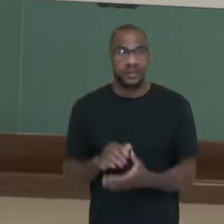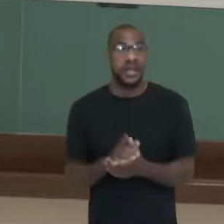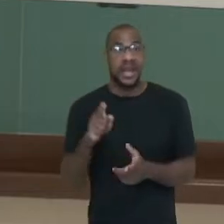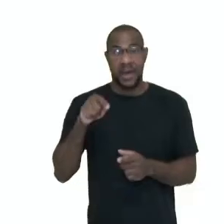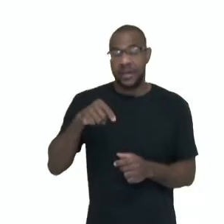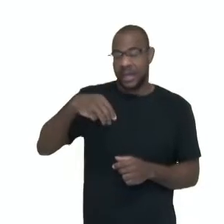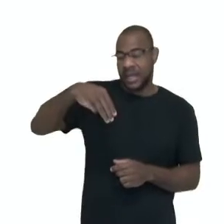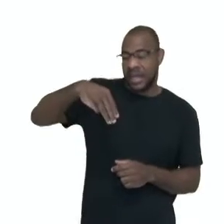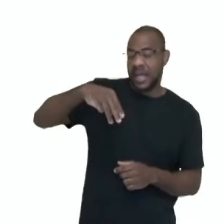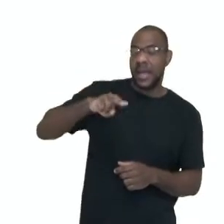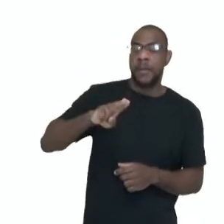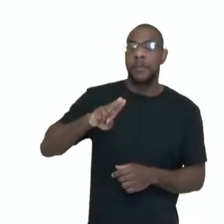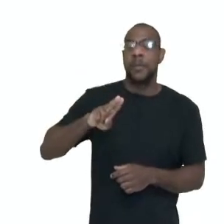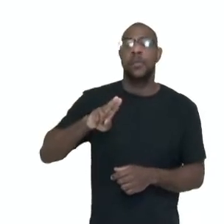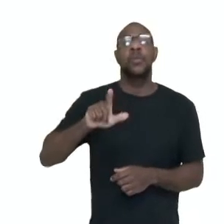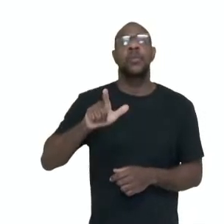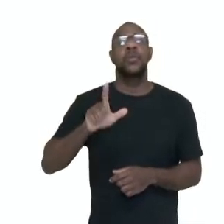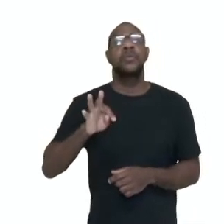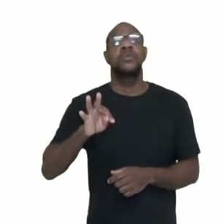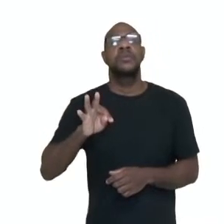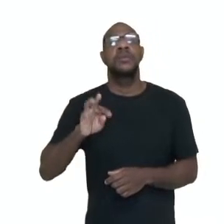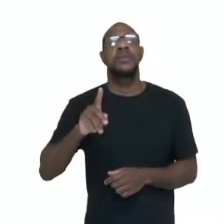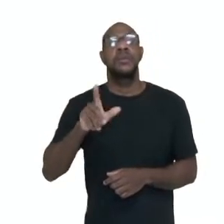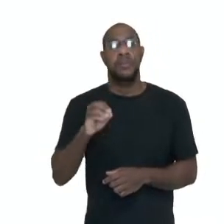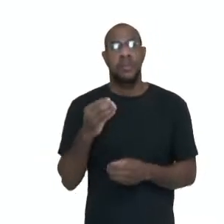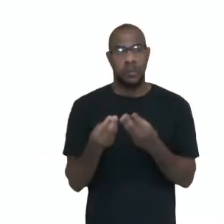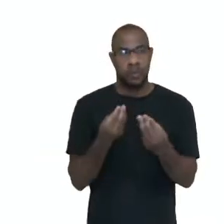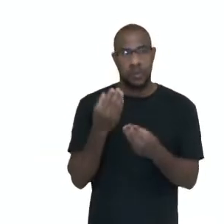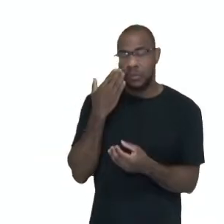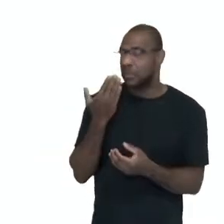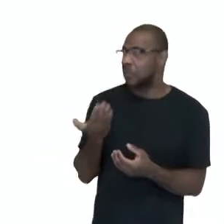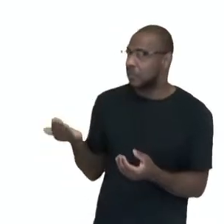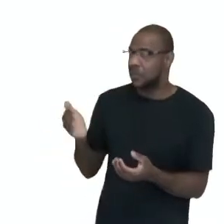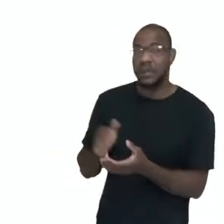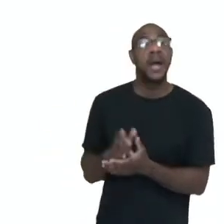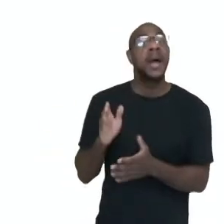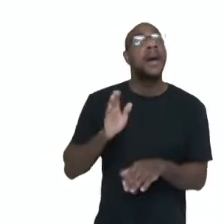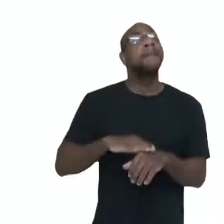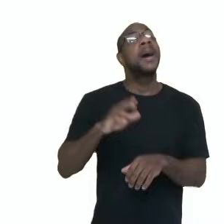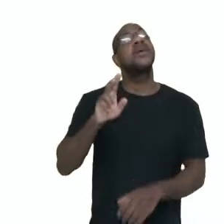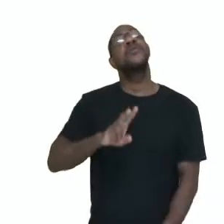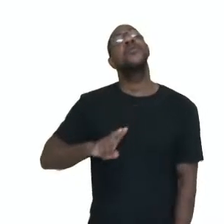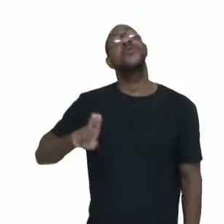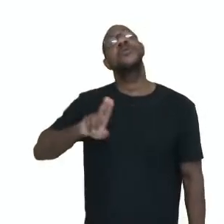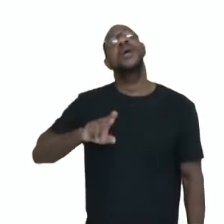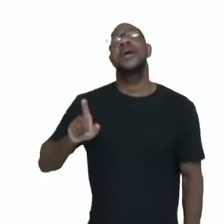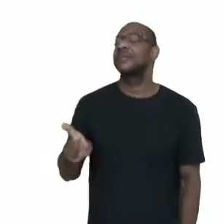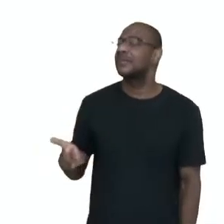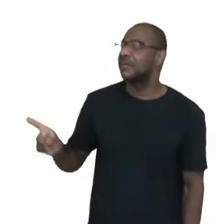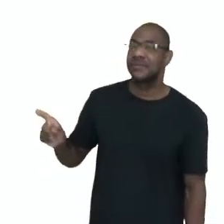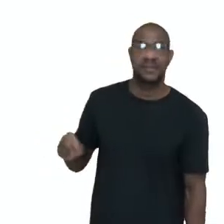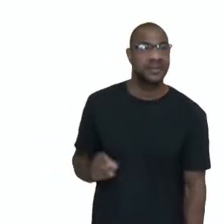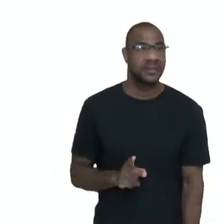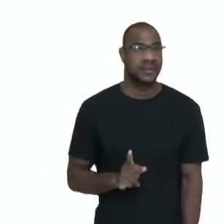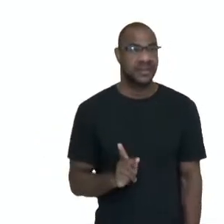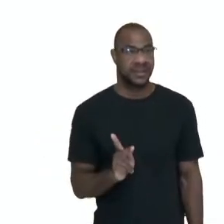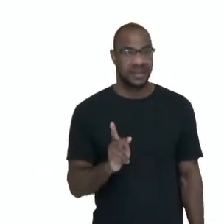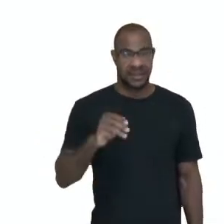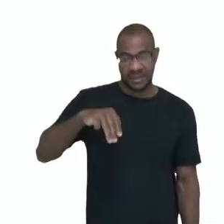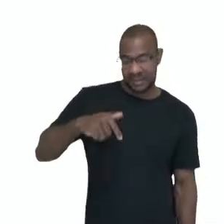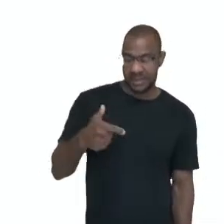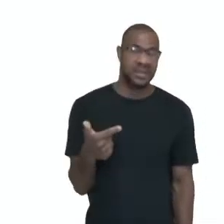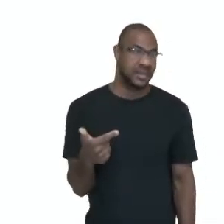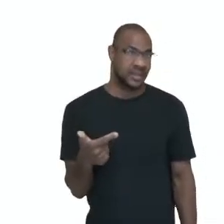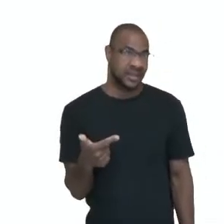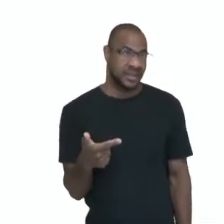centímetro quadrado, milímetro quadrado e quilômetro quadrado, porque eles são mais usados, né? Quilômetro quadrado normalmente eu uso